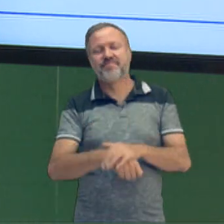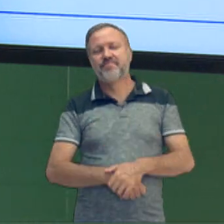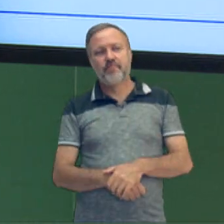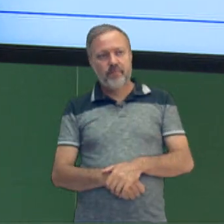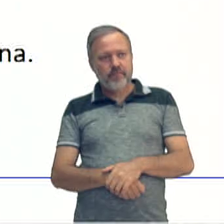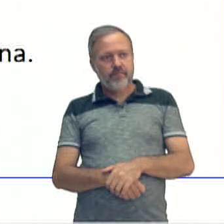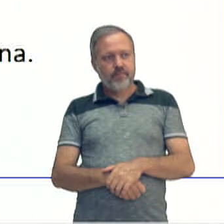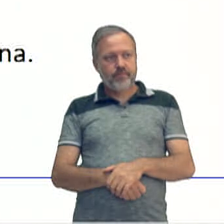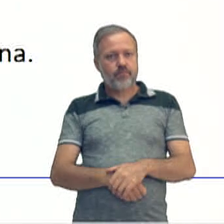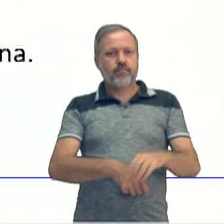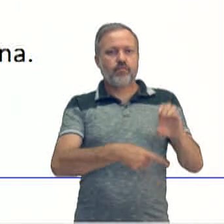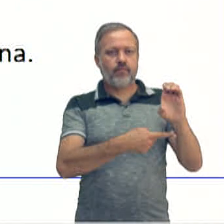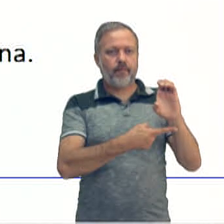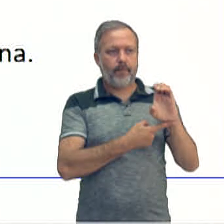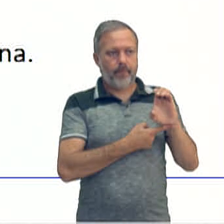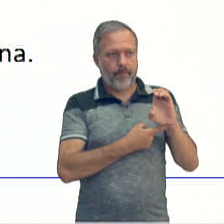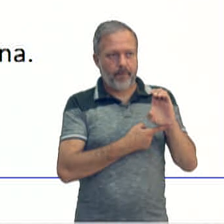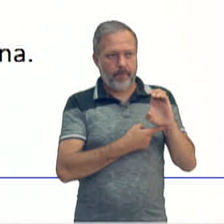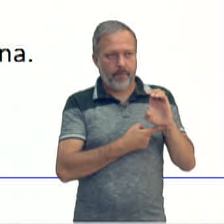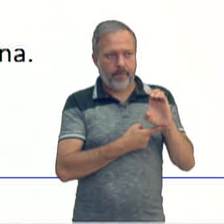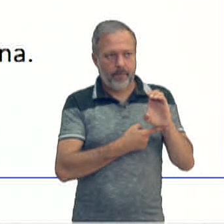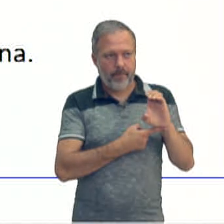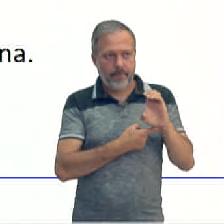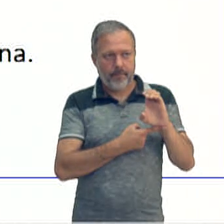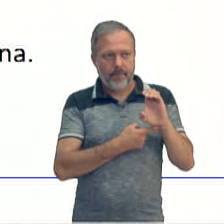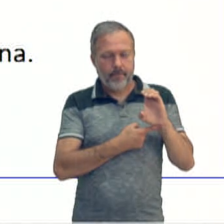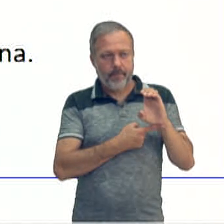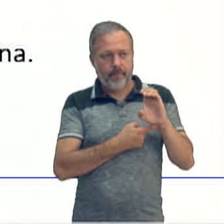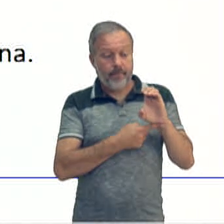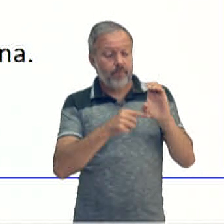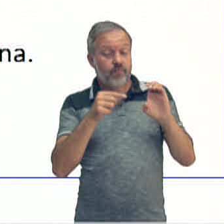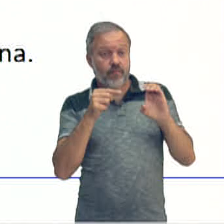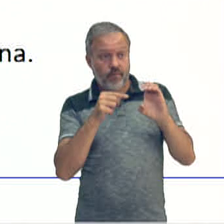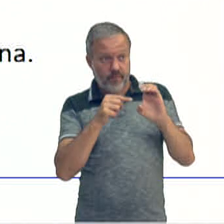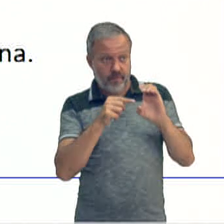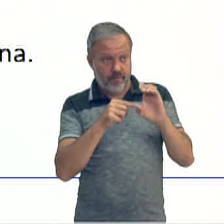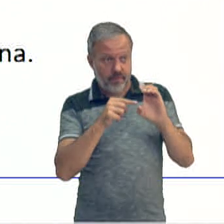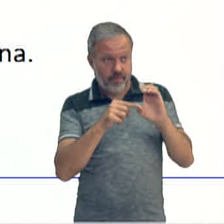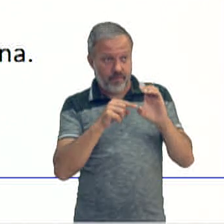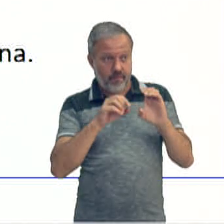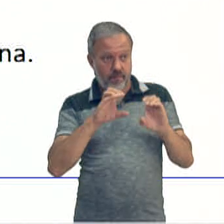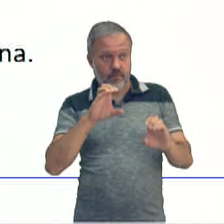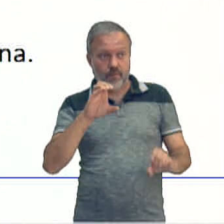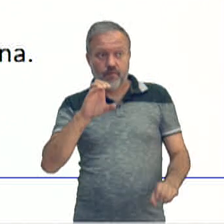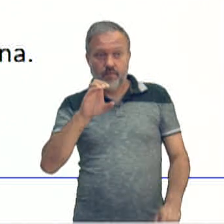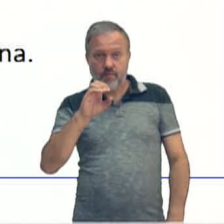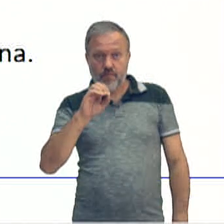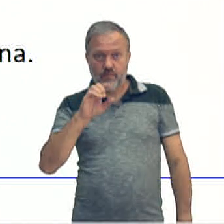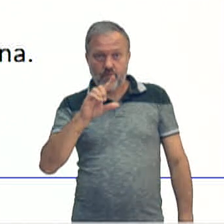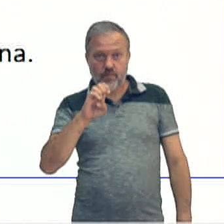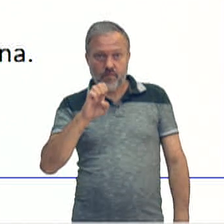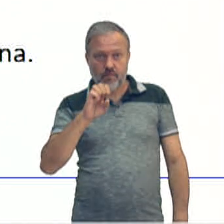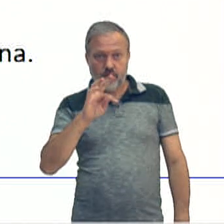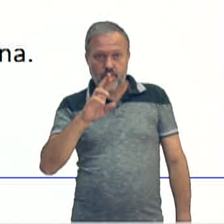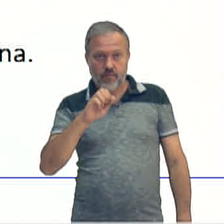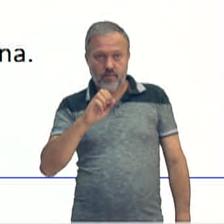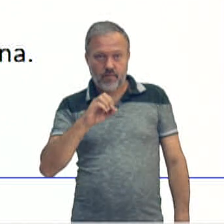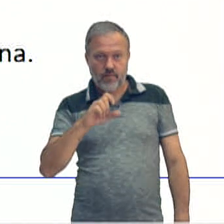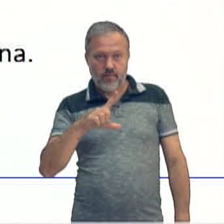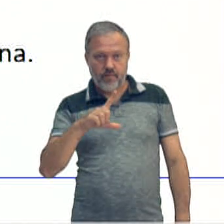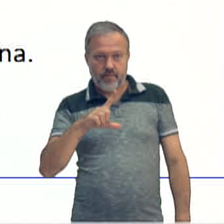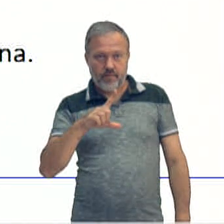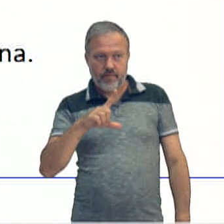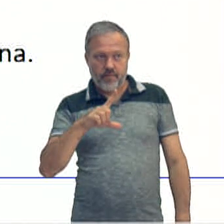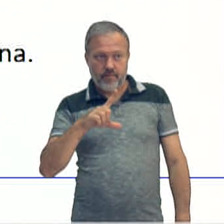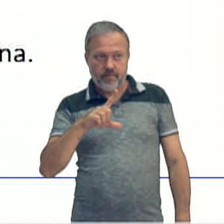também. C. É um esteroide e é a partir dele que a testosterona é sintetizada. Aí sim, gente, tá? Então a